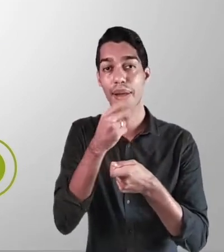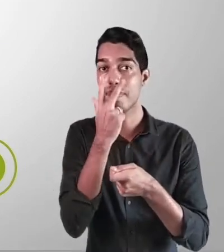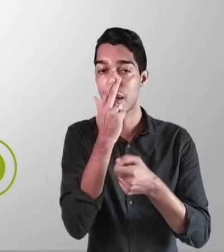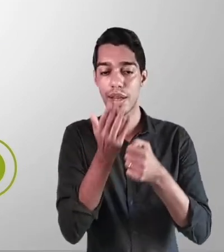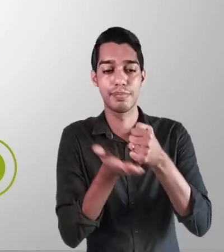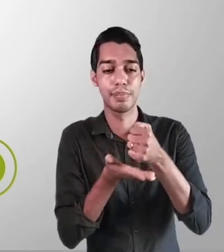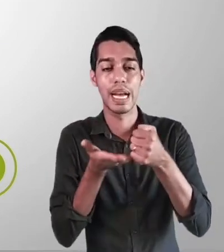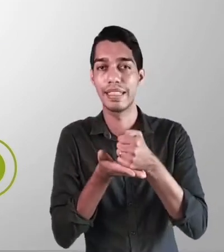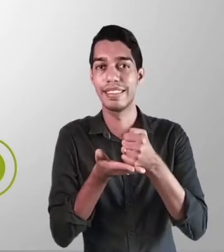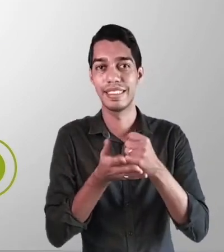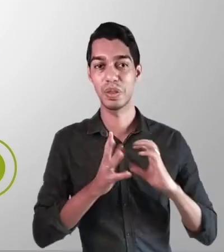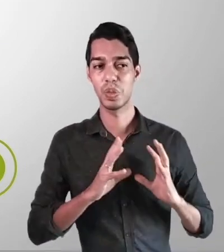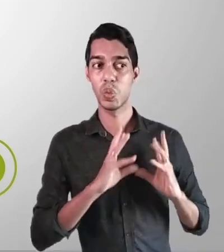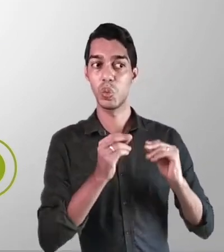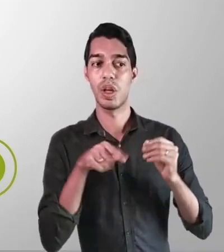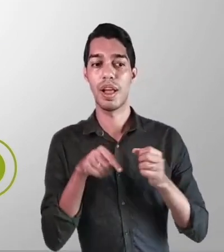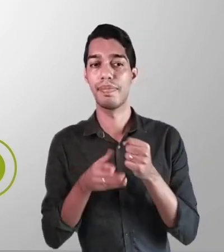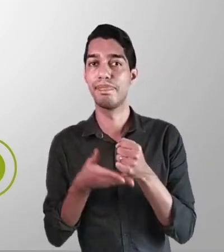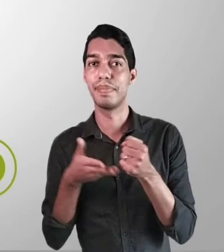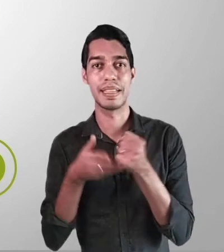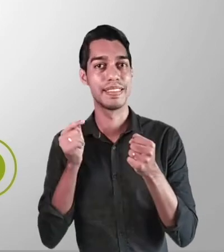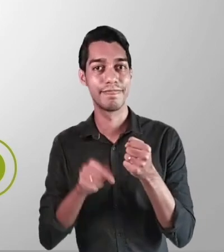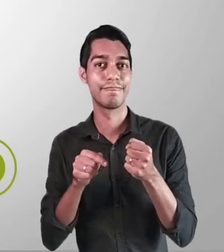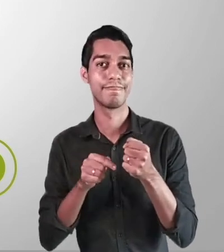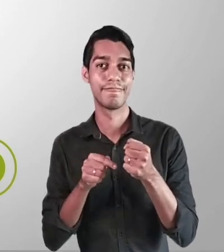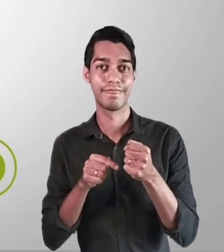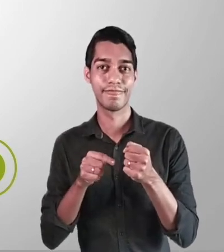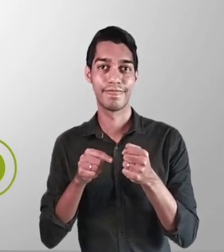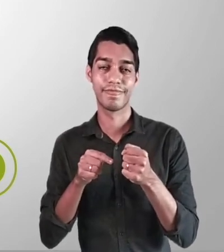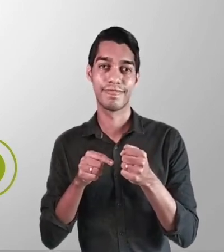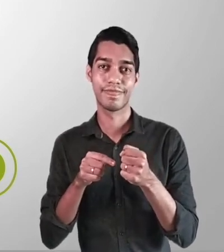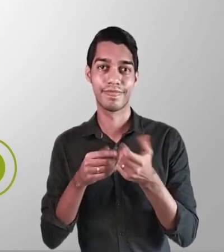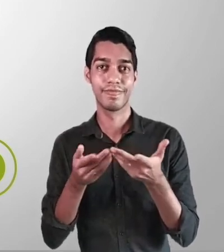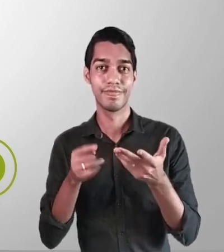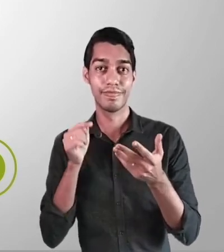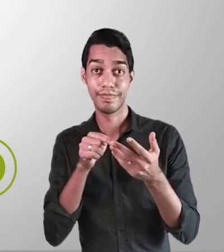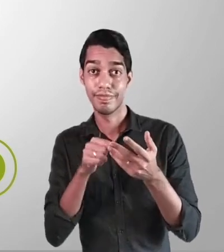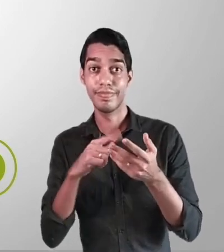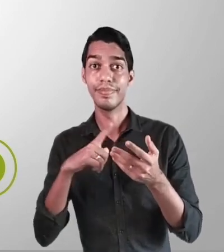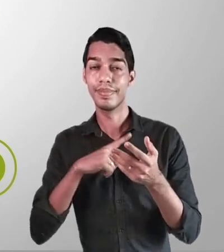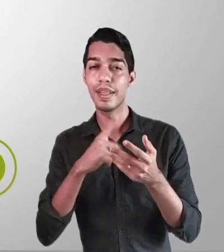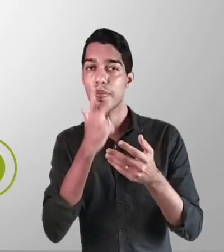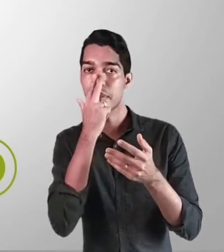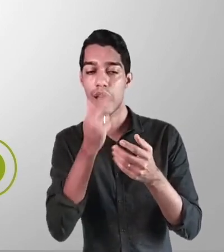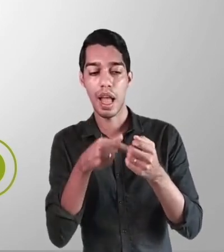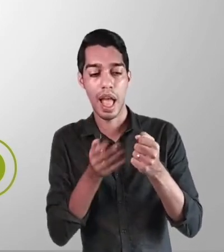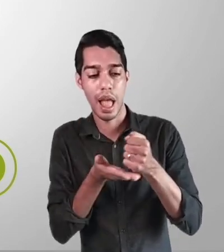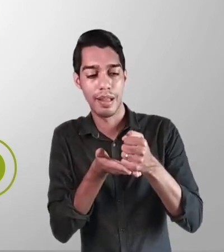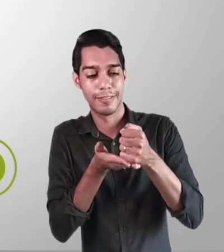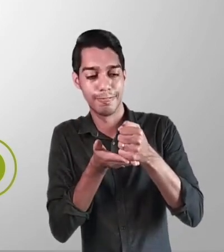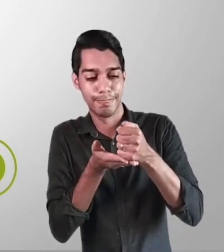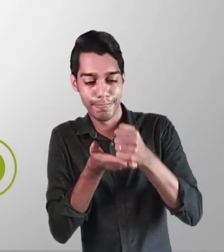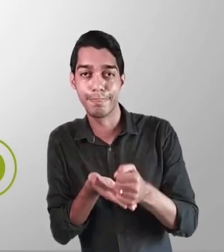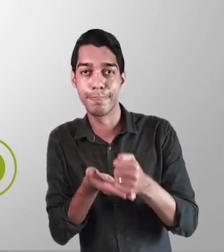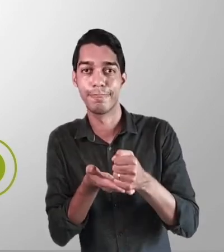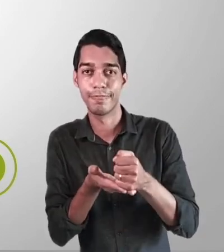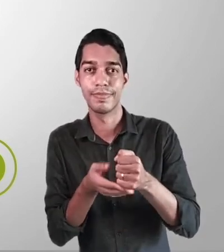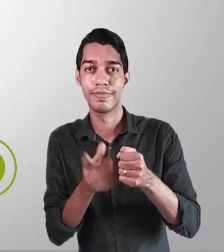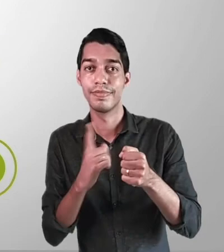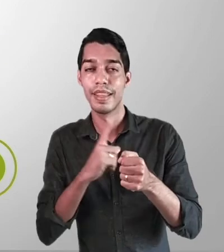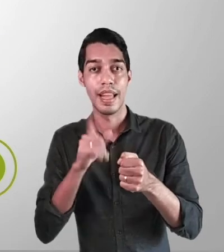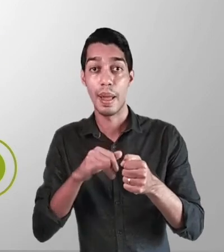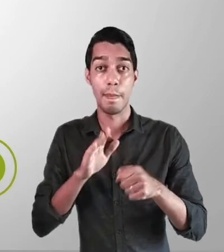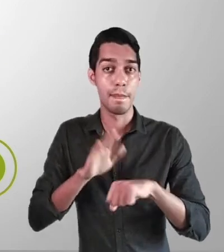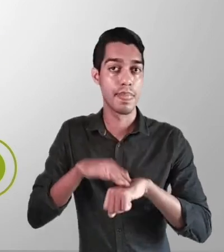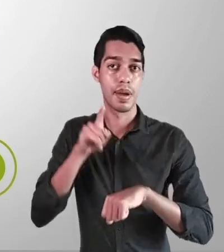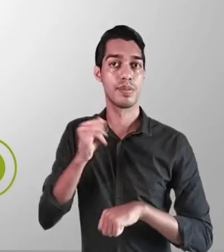vários programas ao mesmo tempo, mas ela realmente vai formar a sustentação do que seria parte relevante do